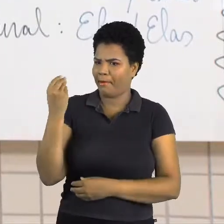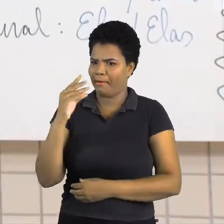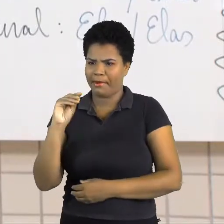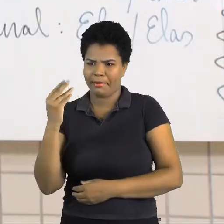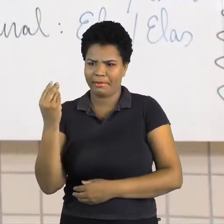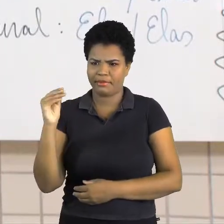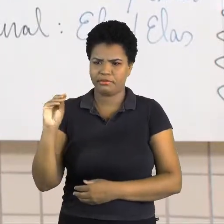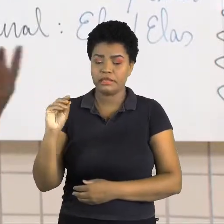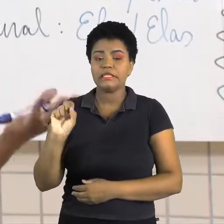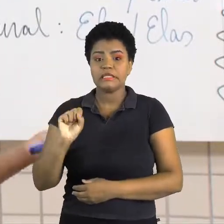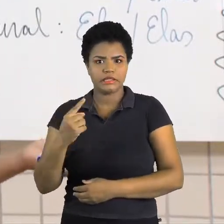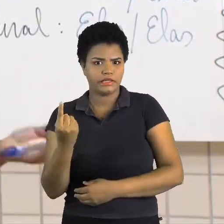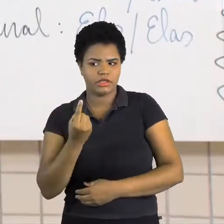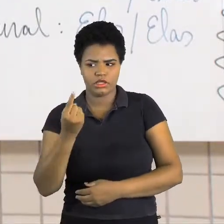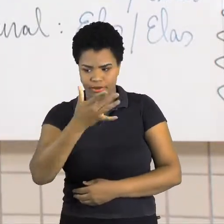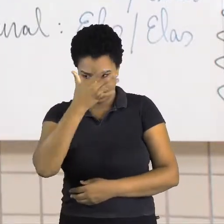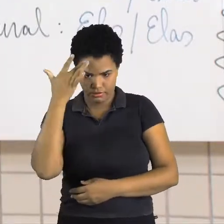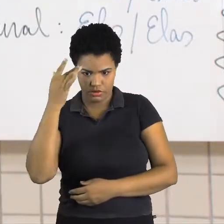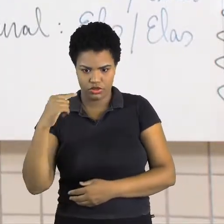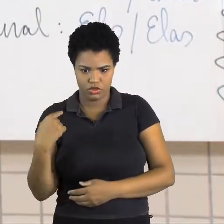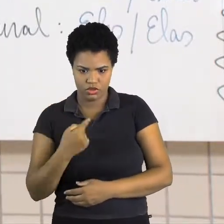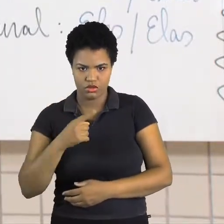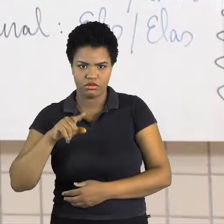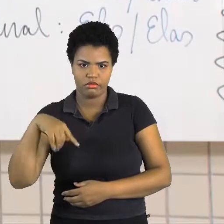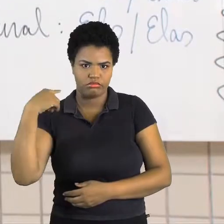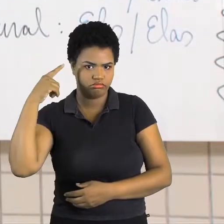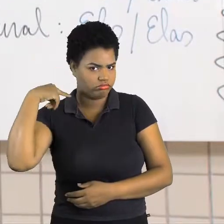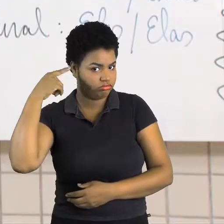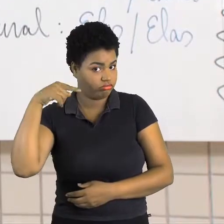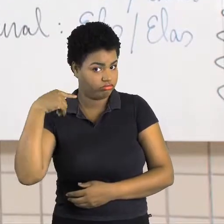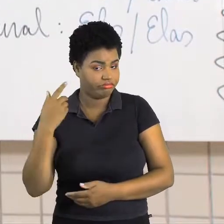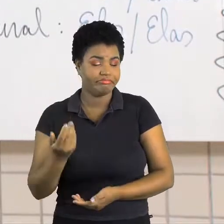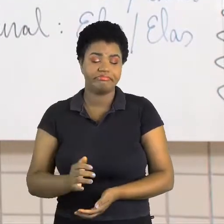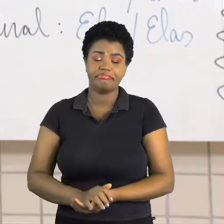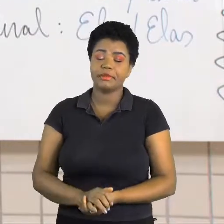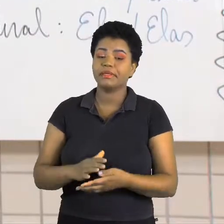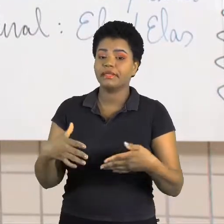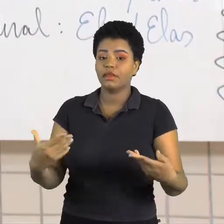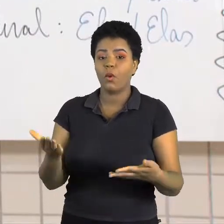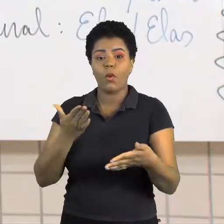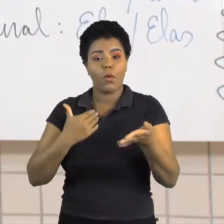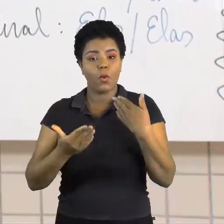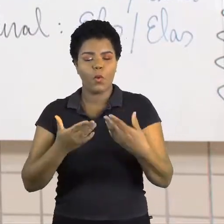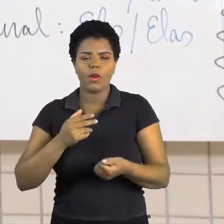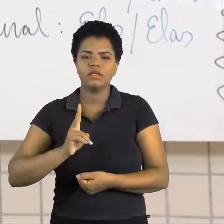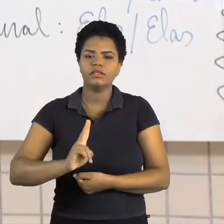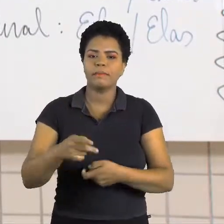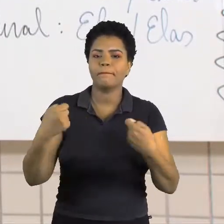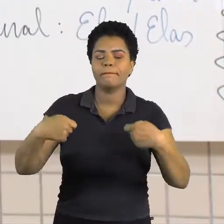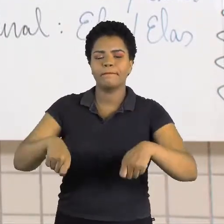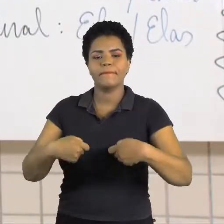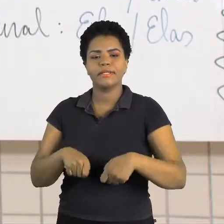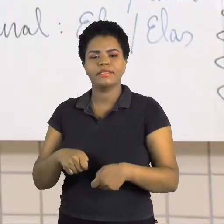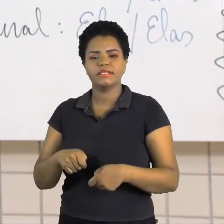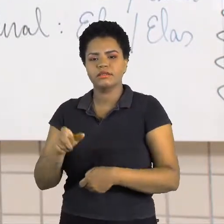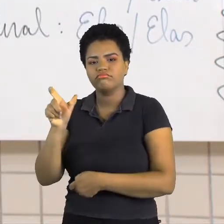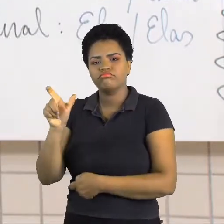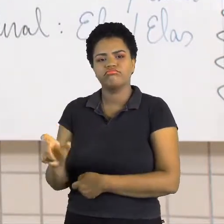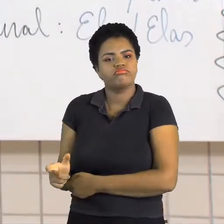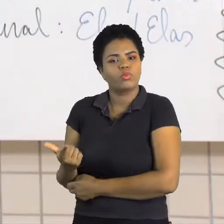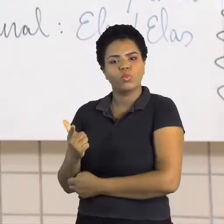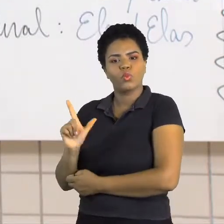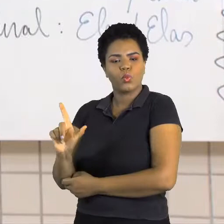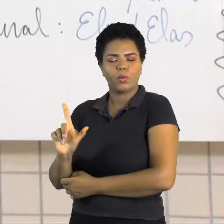ficarmos conversando sozinhos, as pessoas pensam até que somos loucas. Então, a conversação sempre necessita de ter uma pessoa.